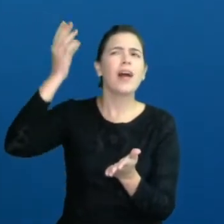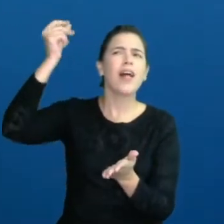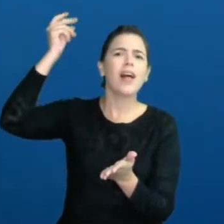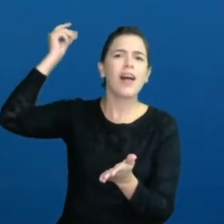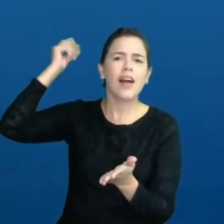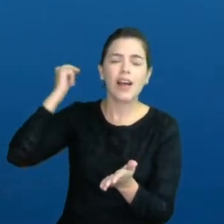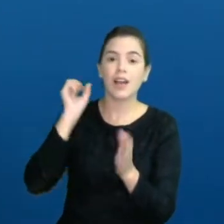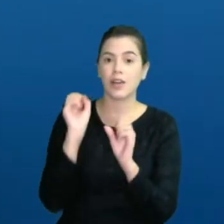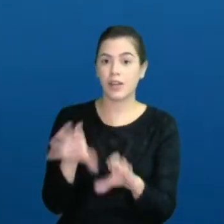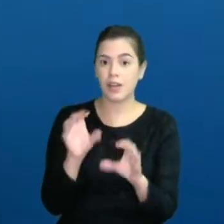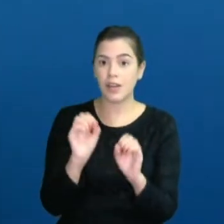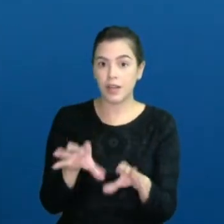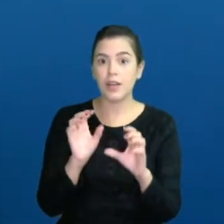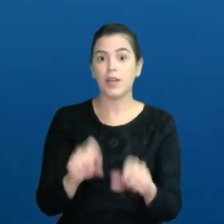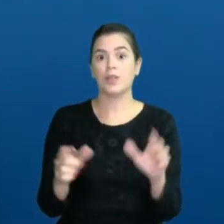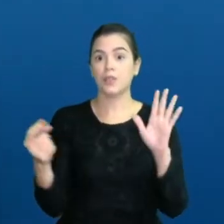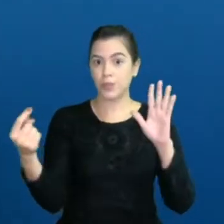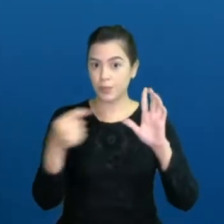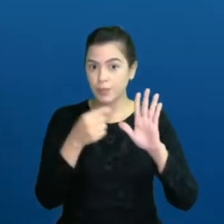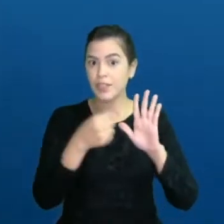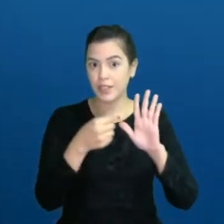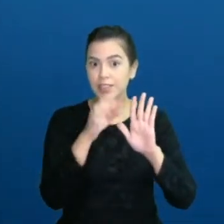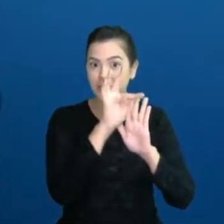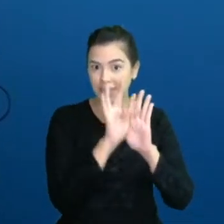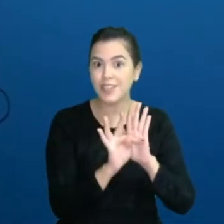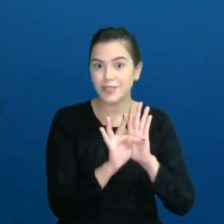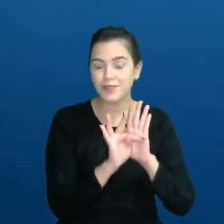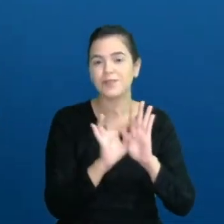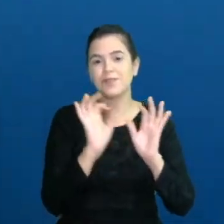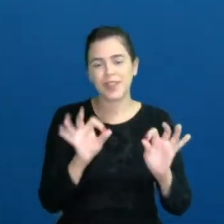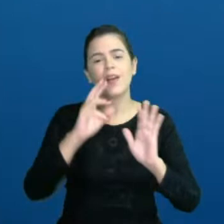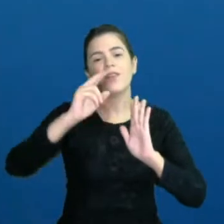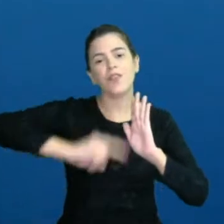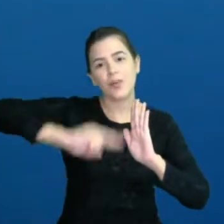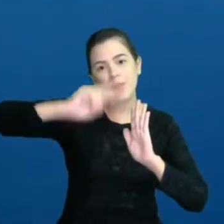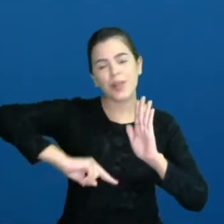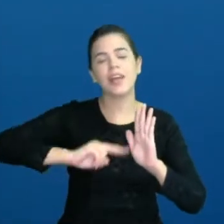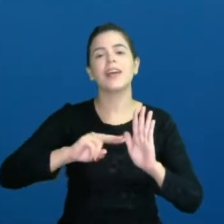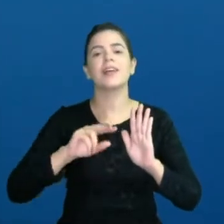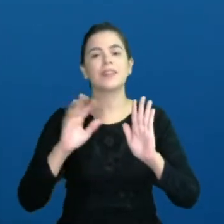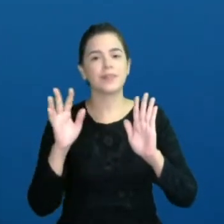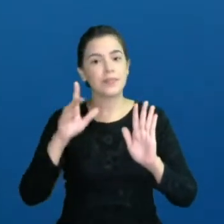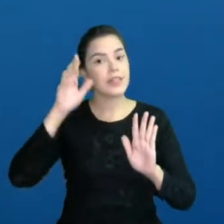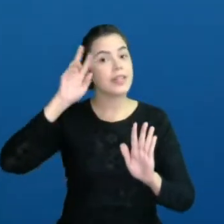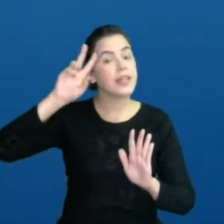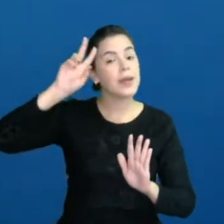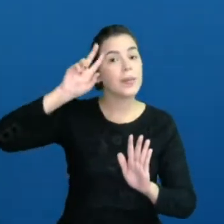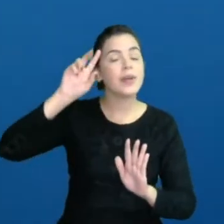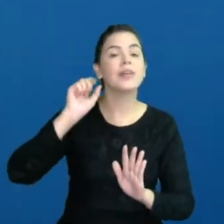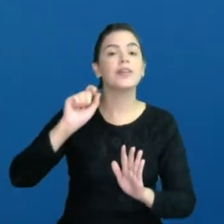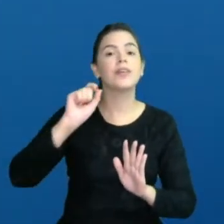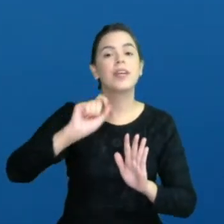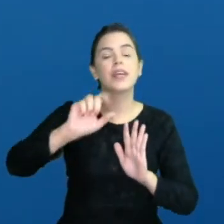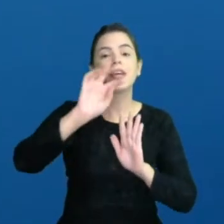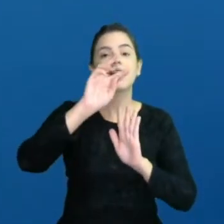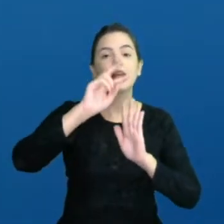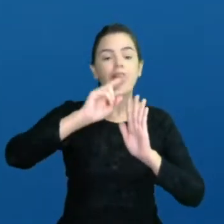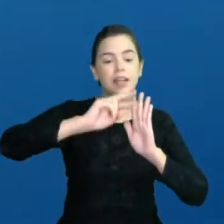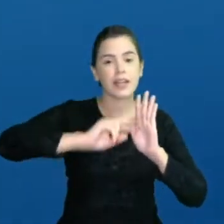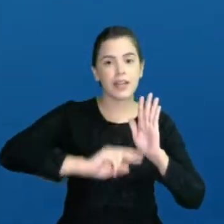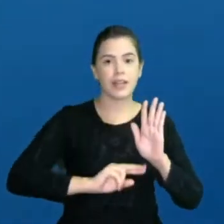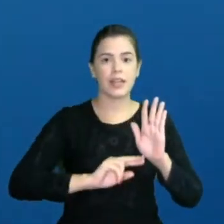teve sobre esse gênero textual, tá? Vamos ler comigo. É assim, ó, lembrando que a gente lê